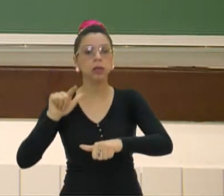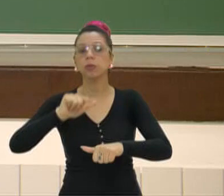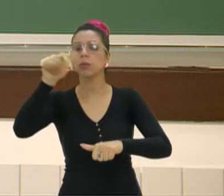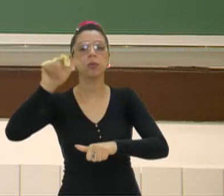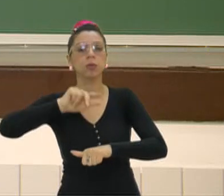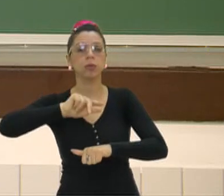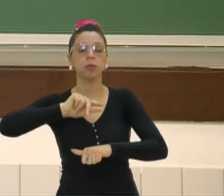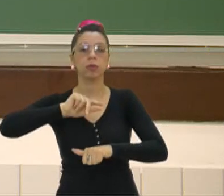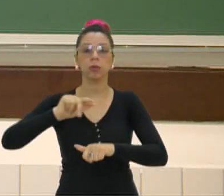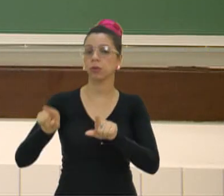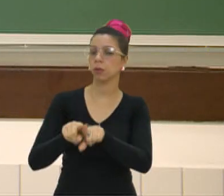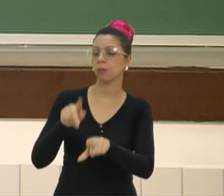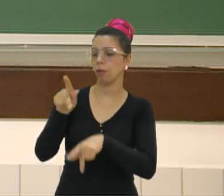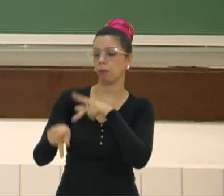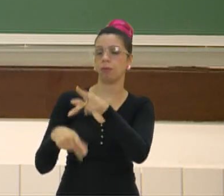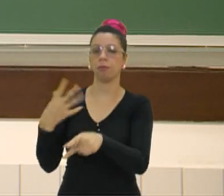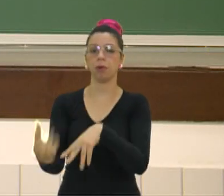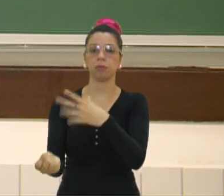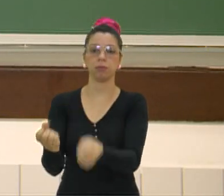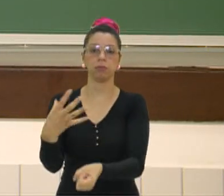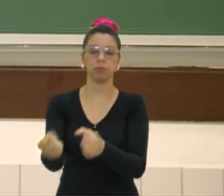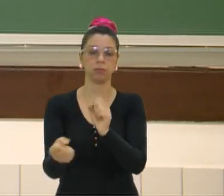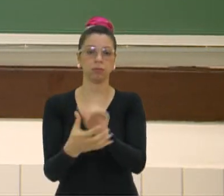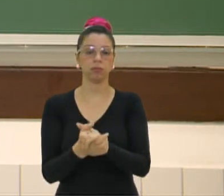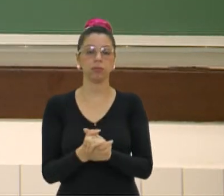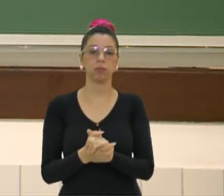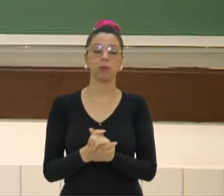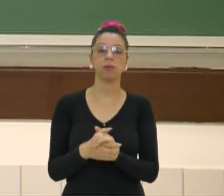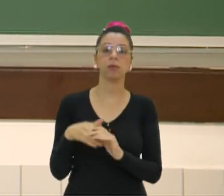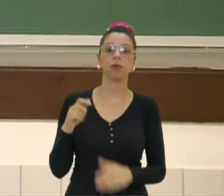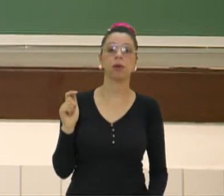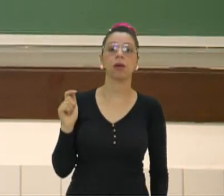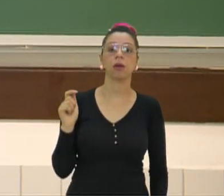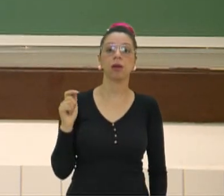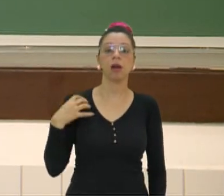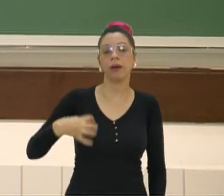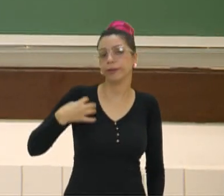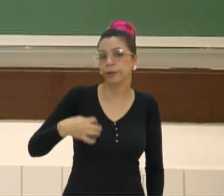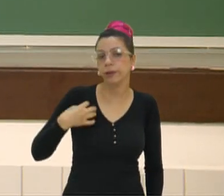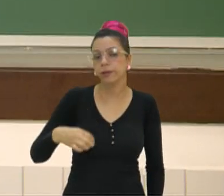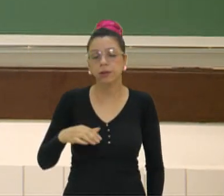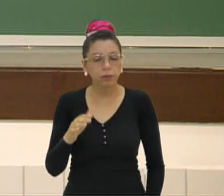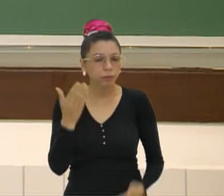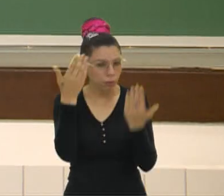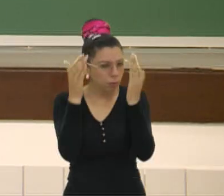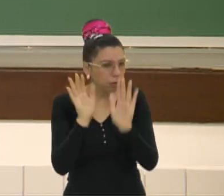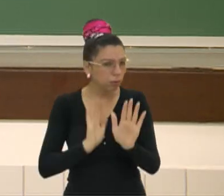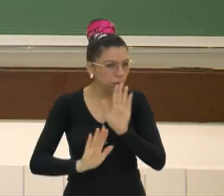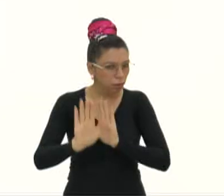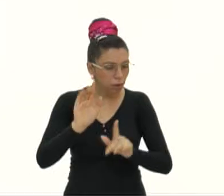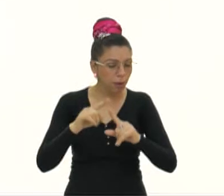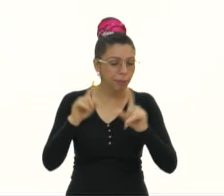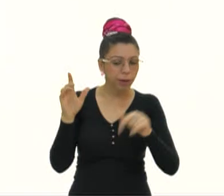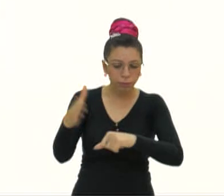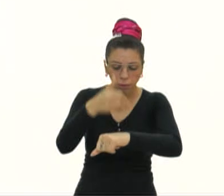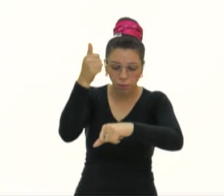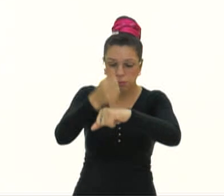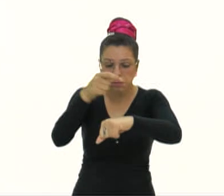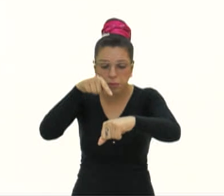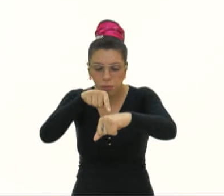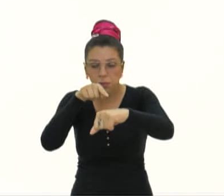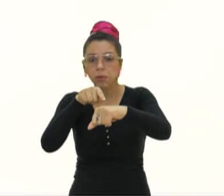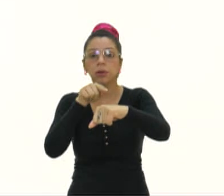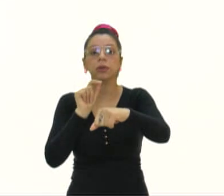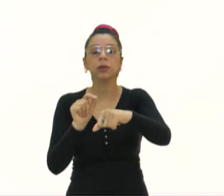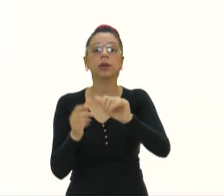também populistas. Perón, aqui na Argentina, vamos analisar com mais cuidado depois, mas esses líderes chegam aos exageros